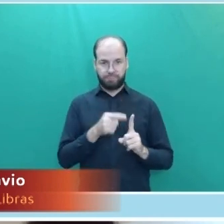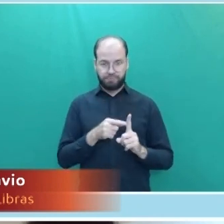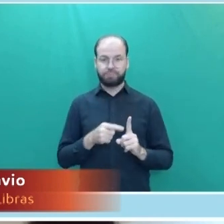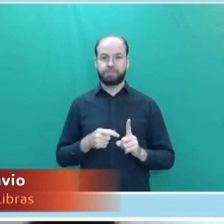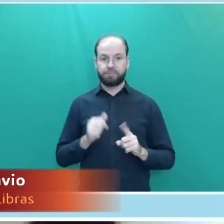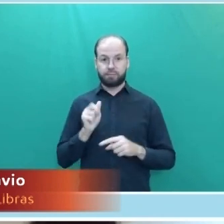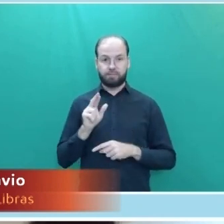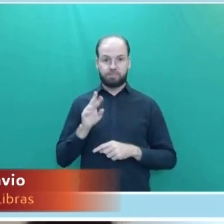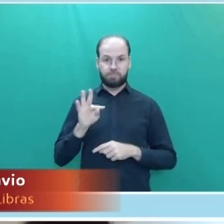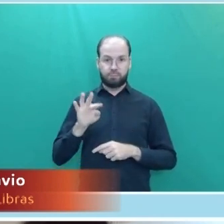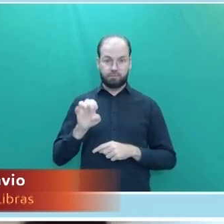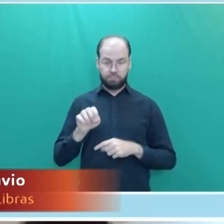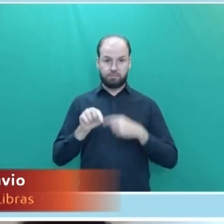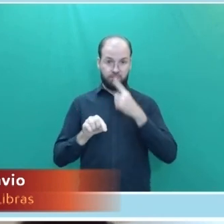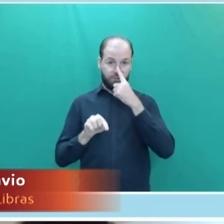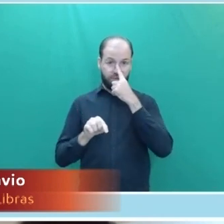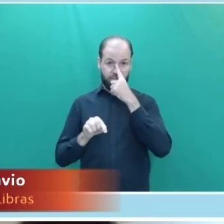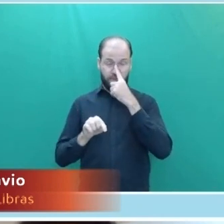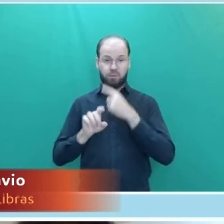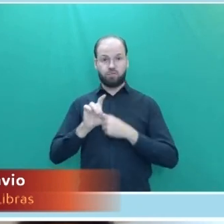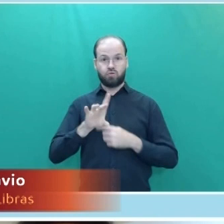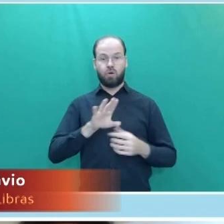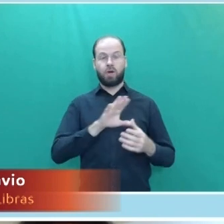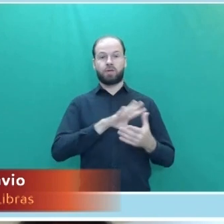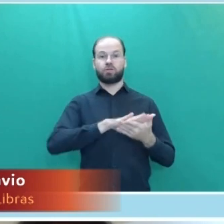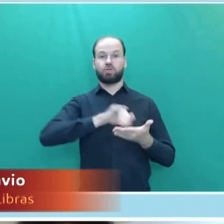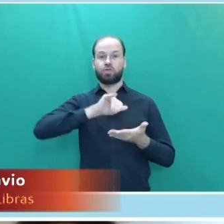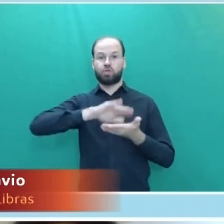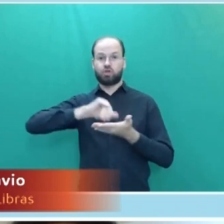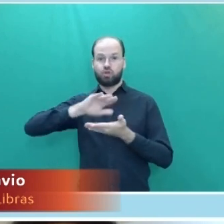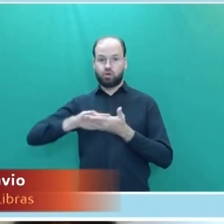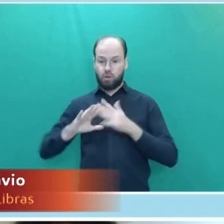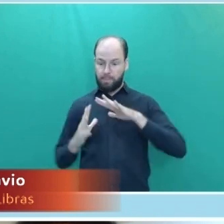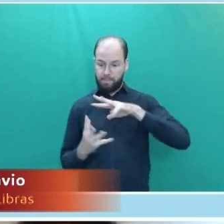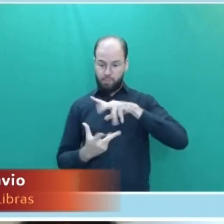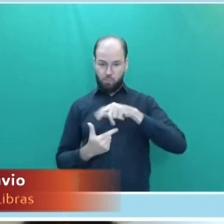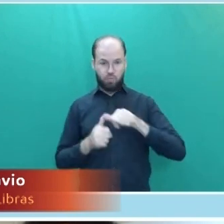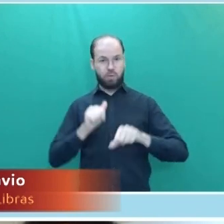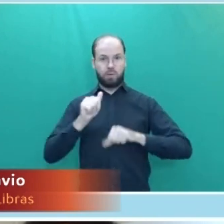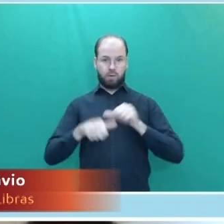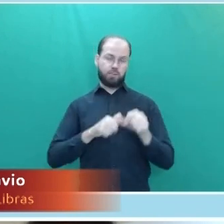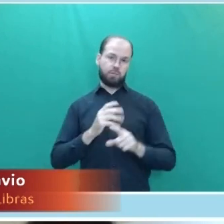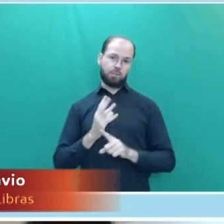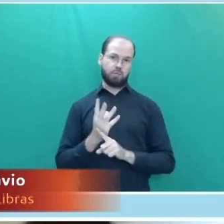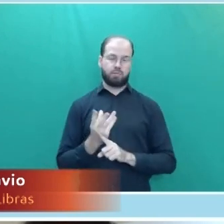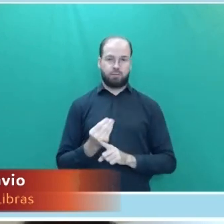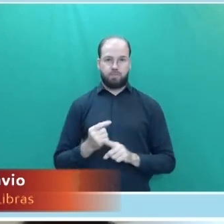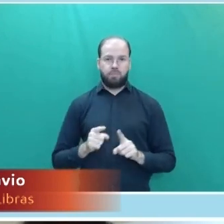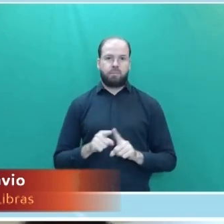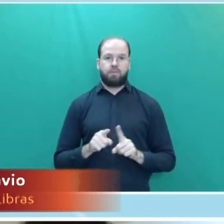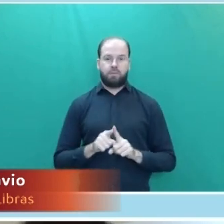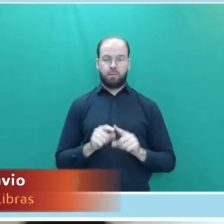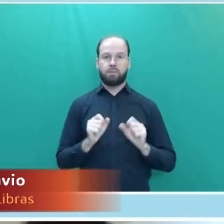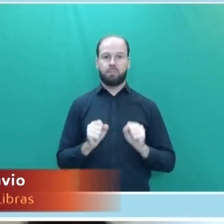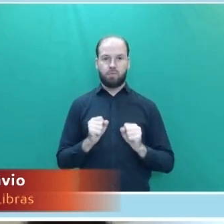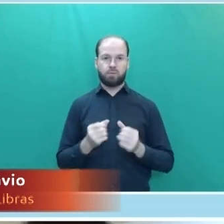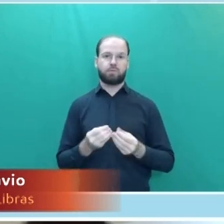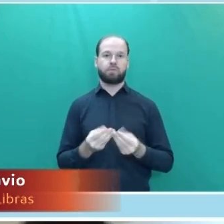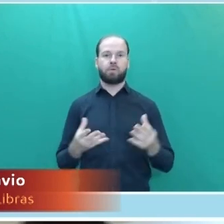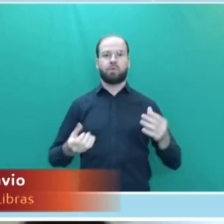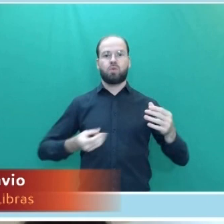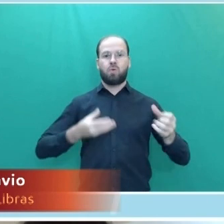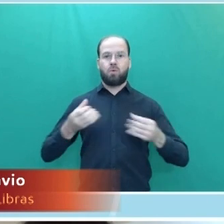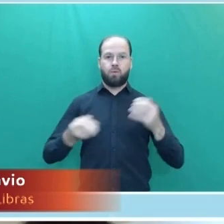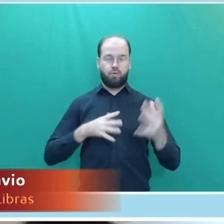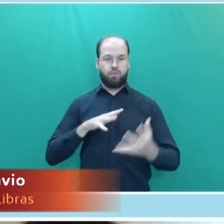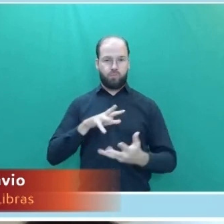só tira coisas do mundo e transforma em arte, ela também pode produzir novos mundos, né, essa